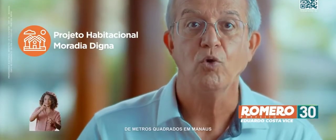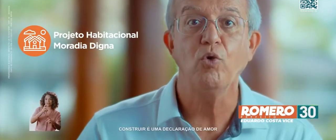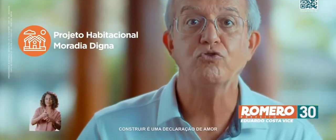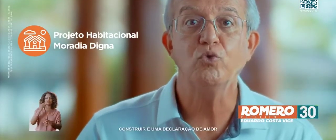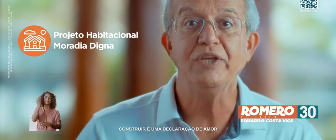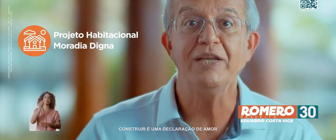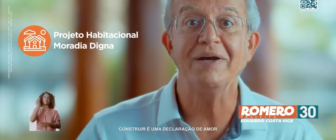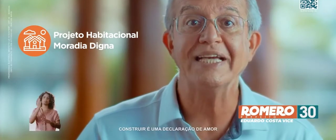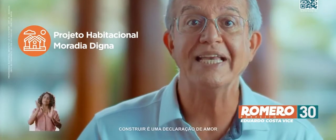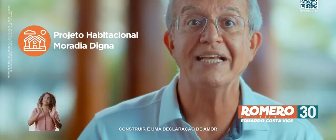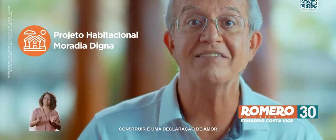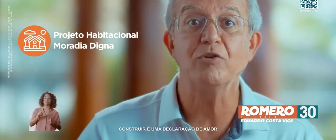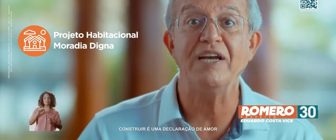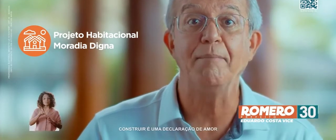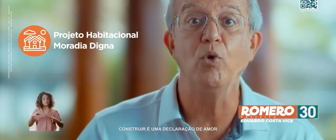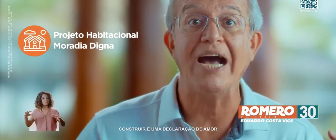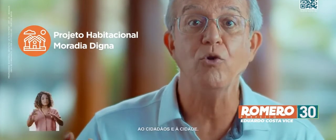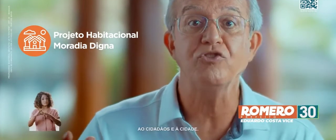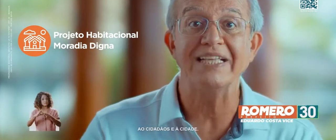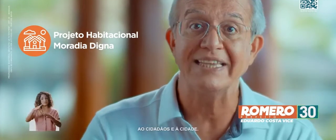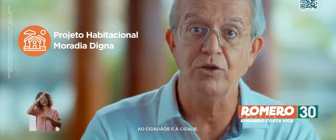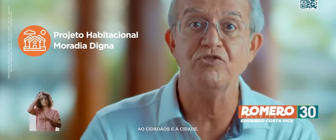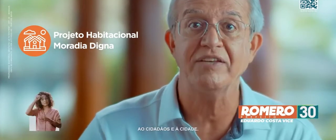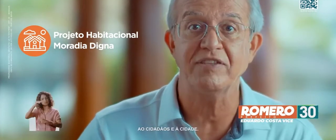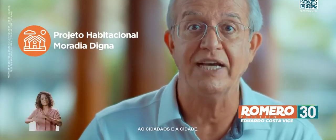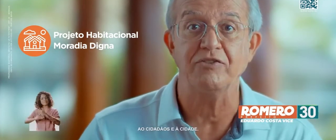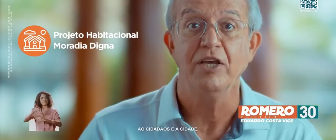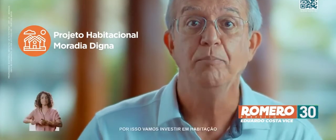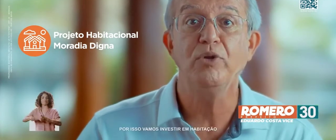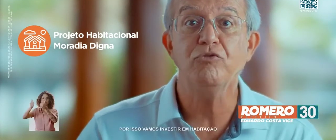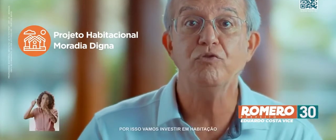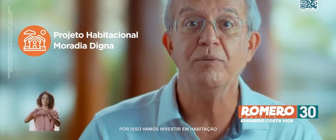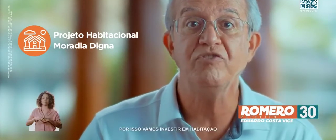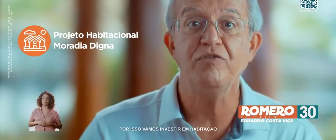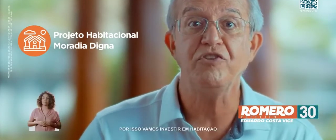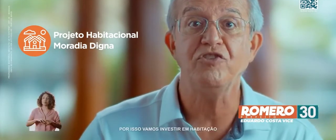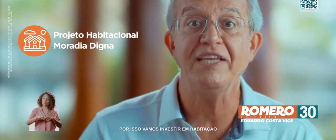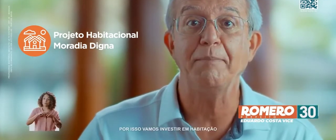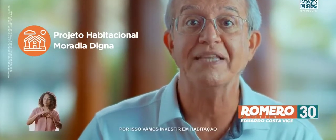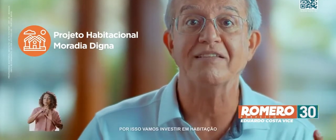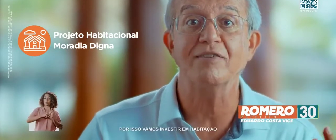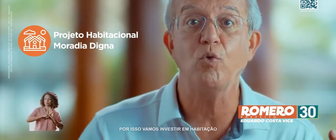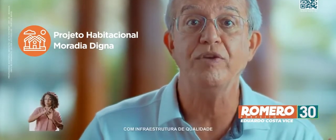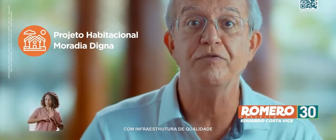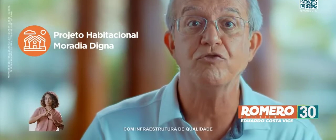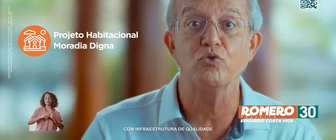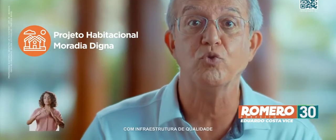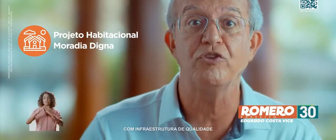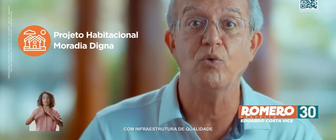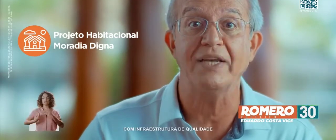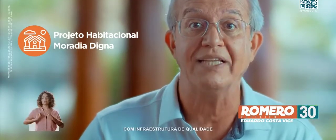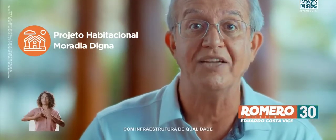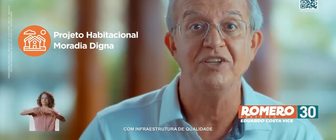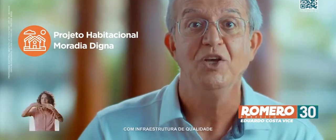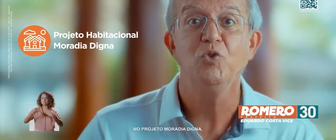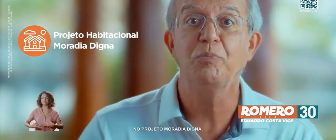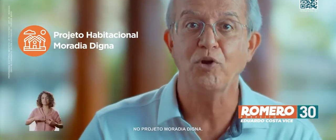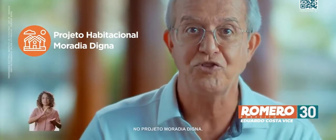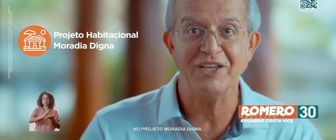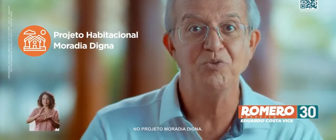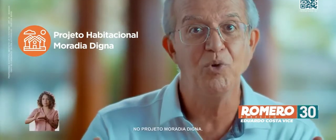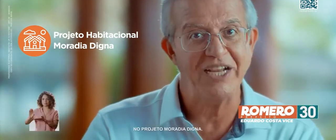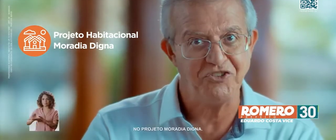Manaus. Construir é uma declaração de amor aos cidadãos e à cidade. Por isso, vamos investir em habitação com infraestrutura de qualidade